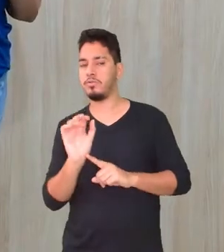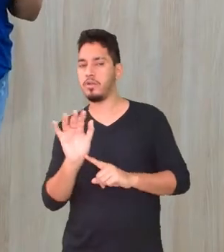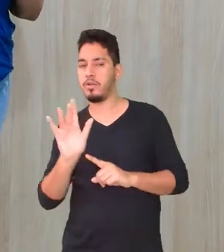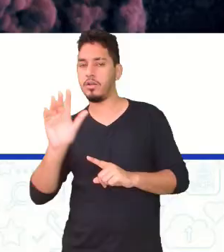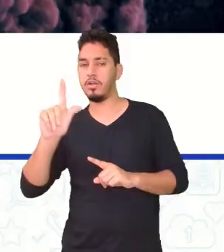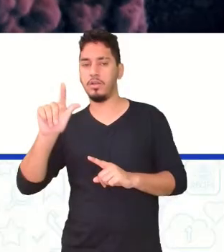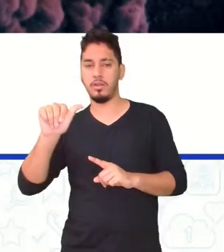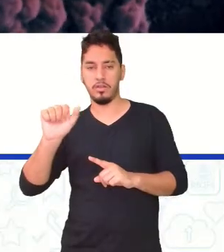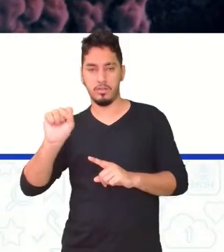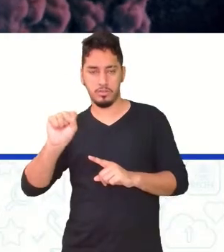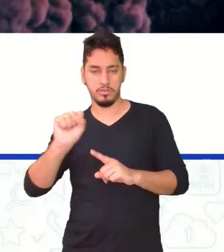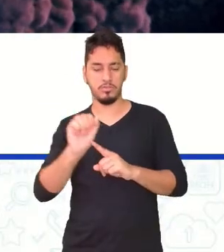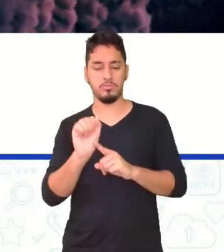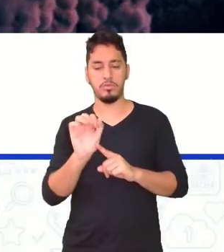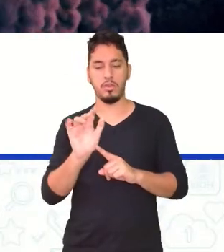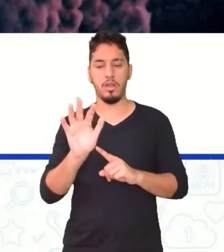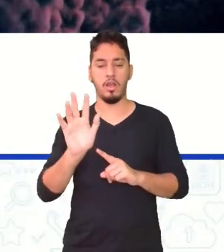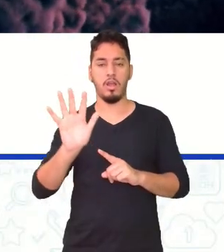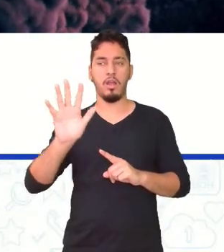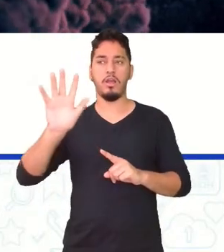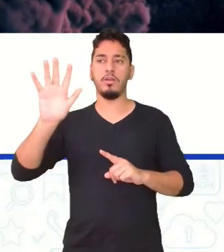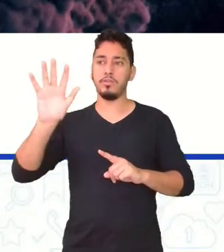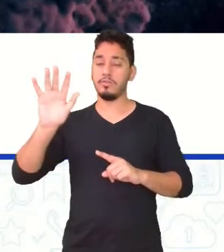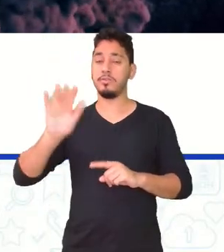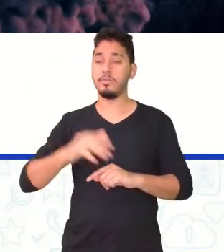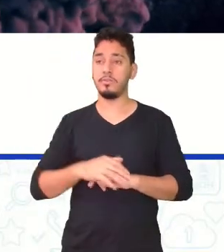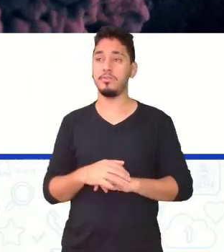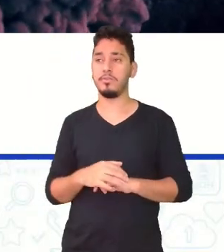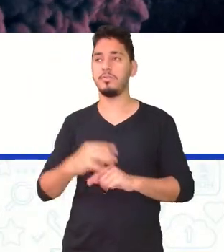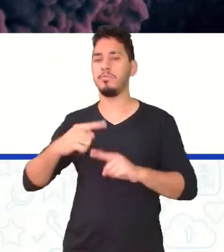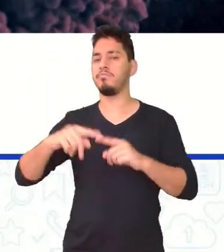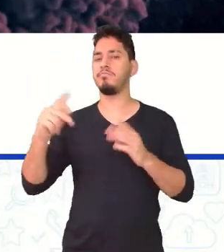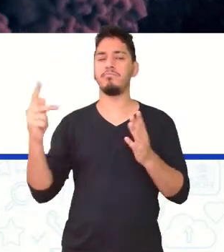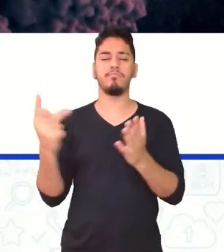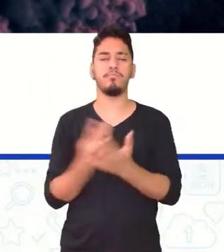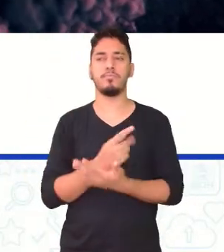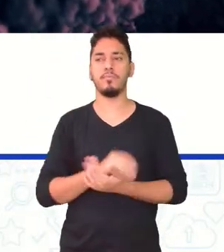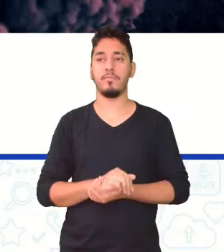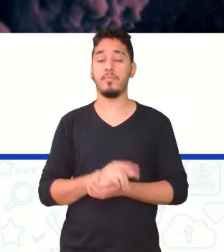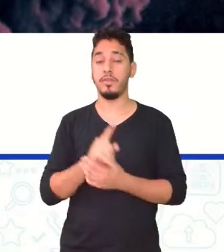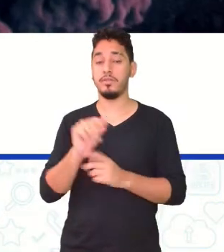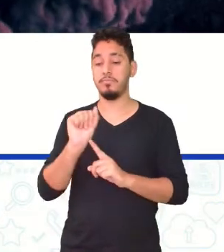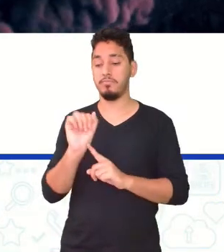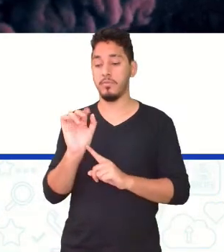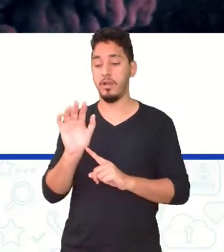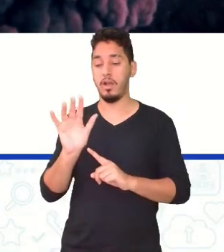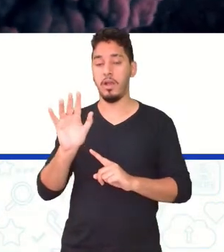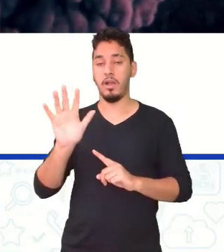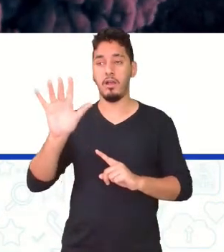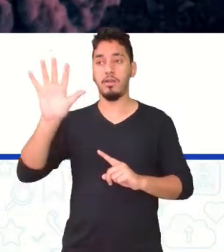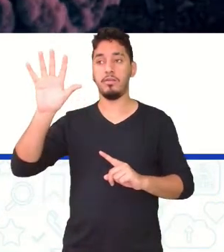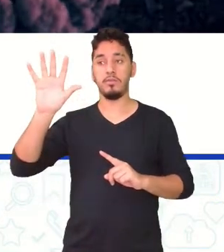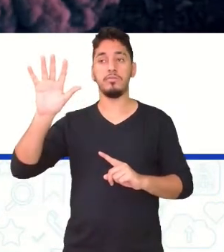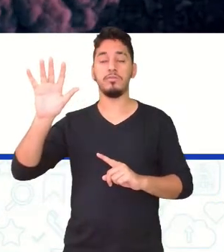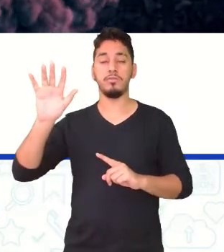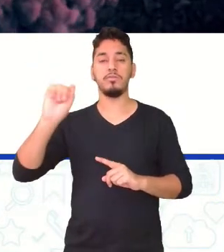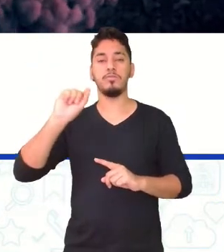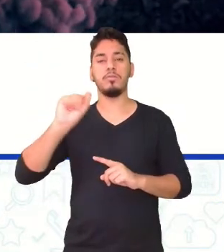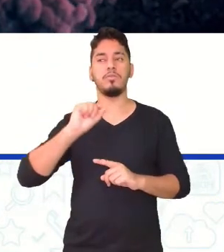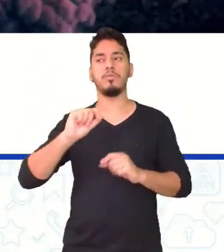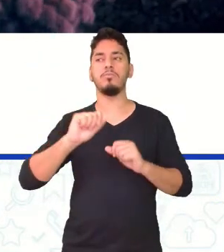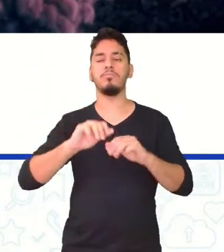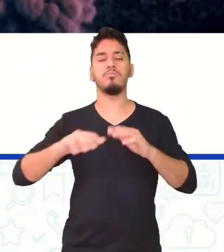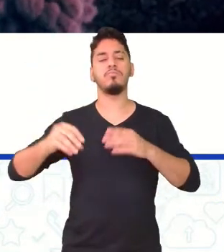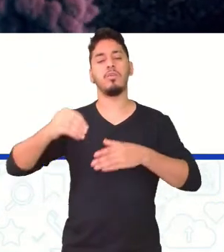aí, né, professor, que saem aí, porque o que acontece? Esses gases, pessoal, eles estão